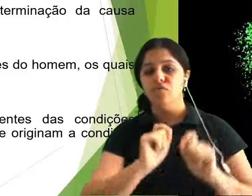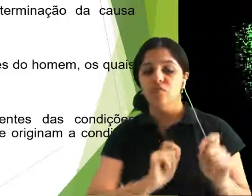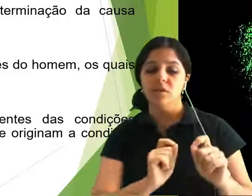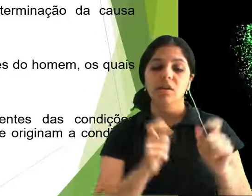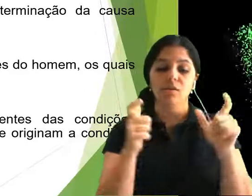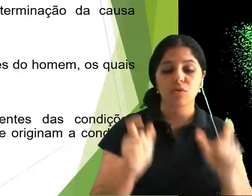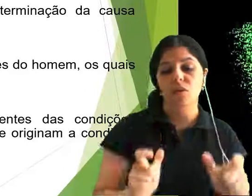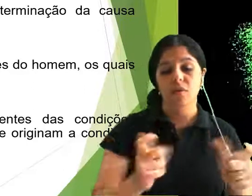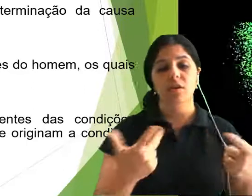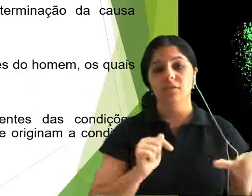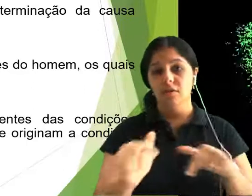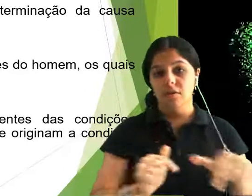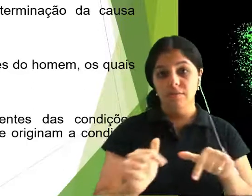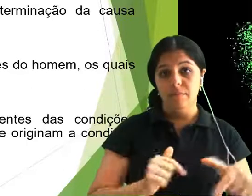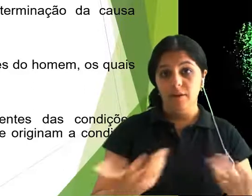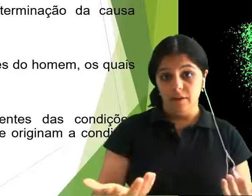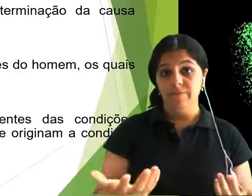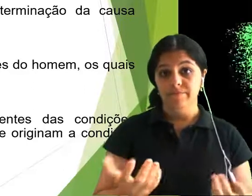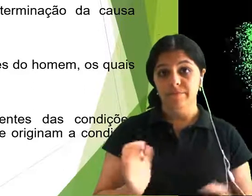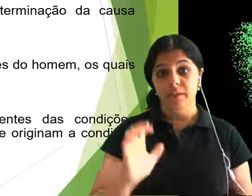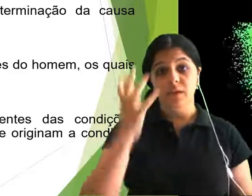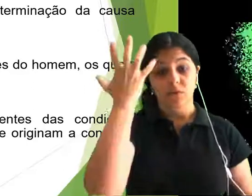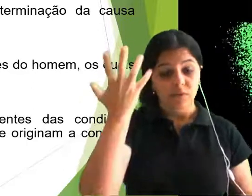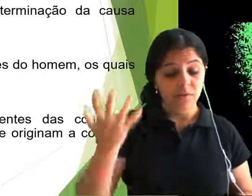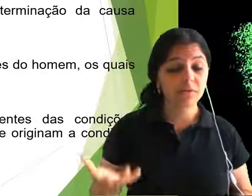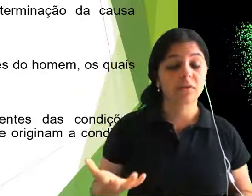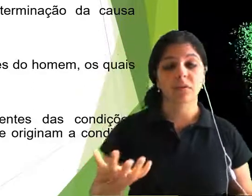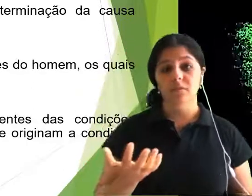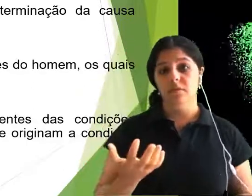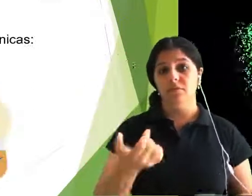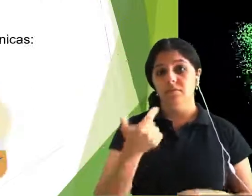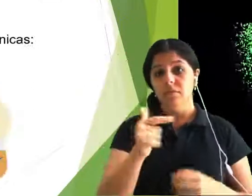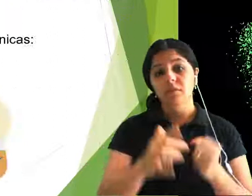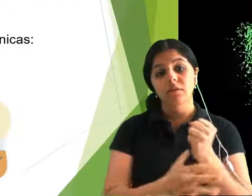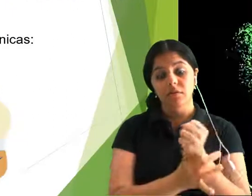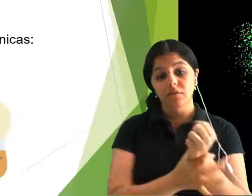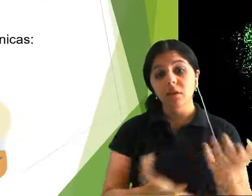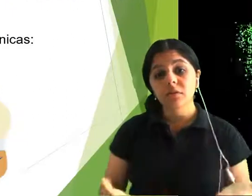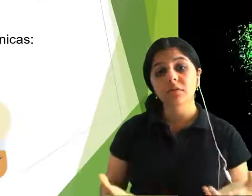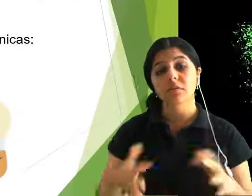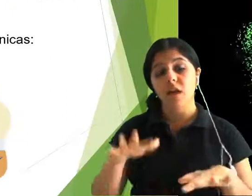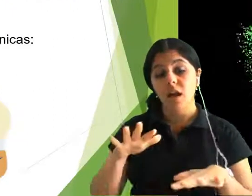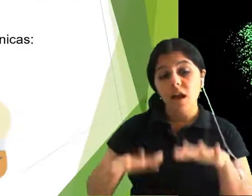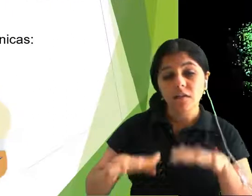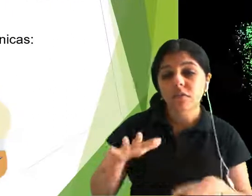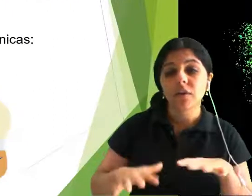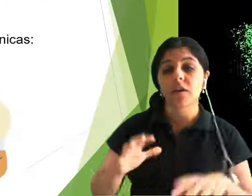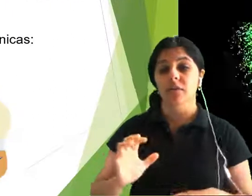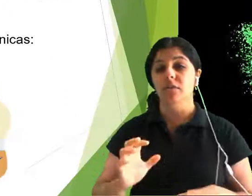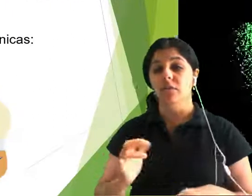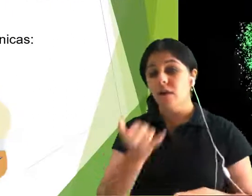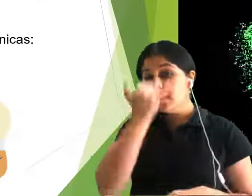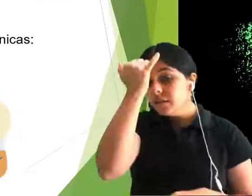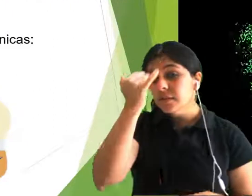condições existentes nos locais de trabalho e que originam a condição insegura. Muitas vezes, a causa